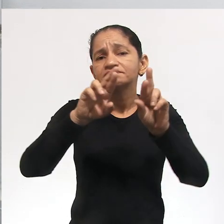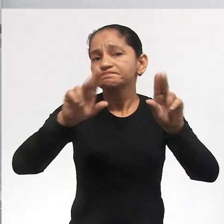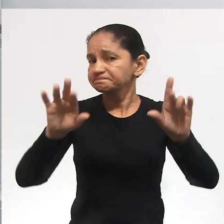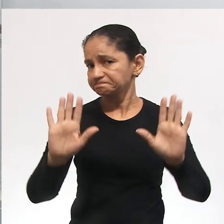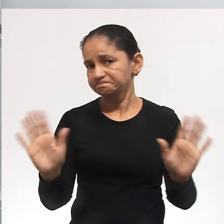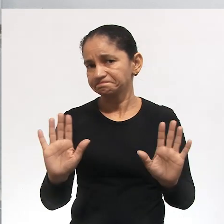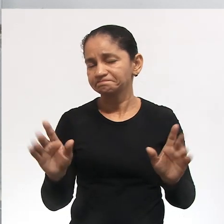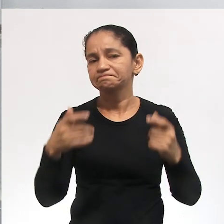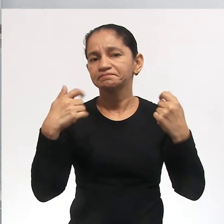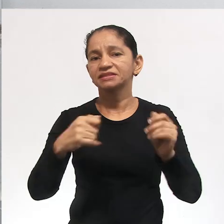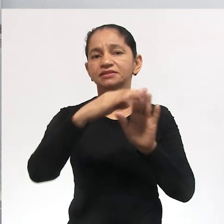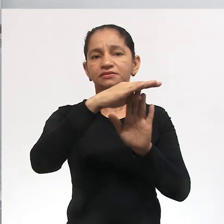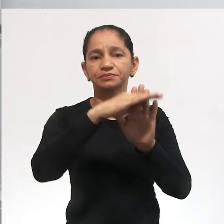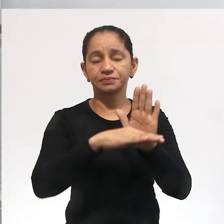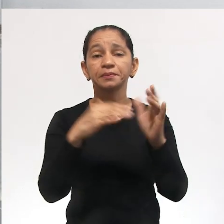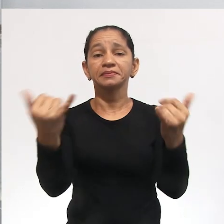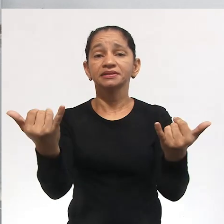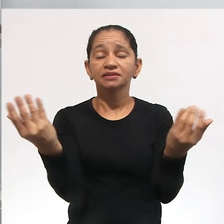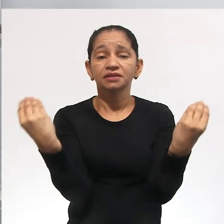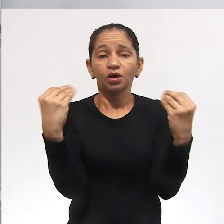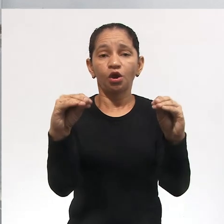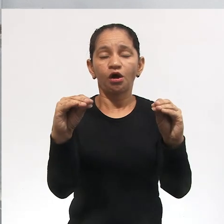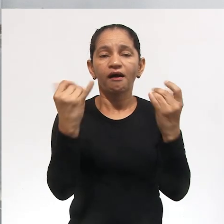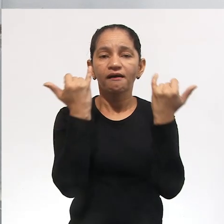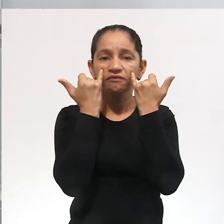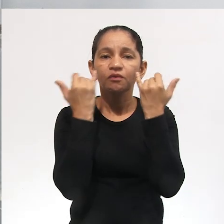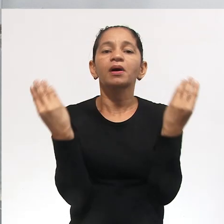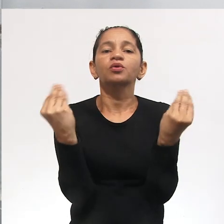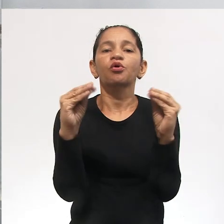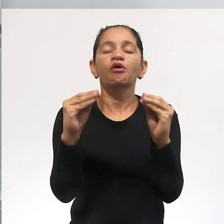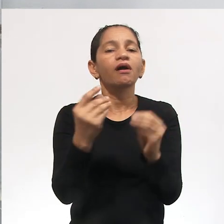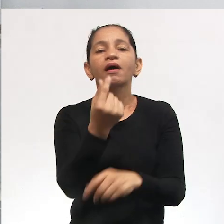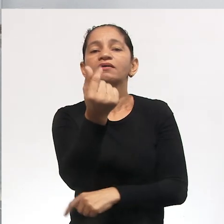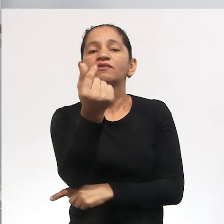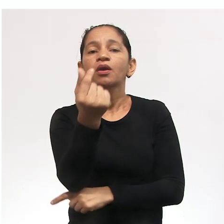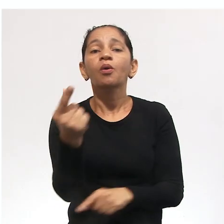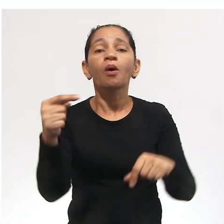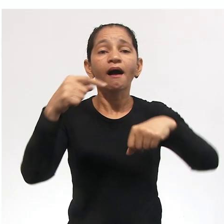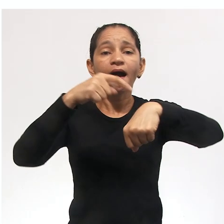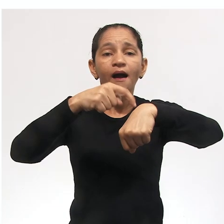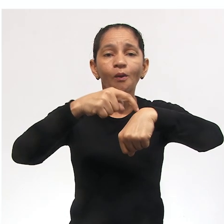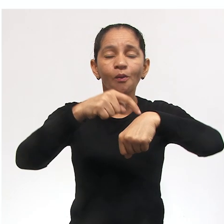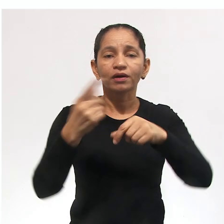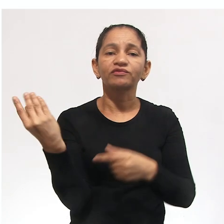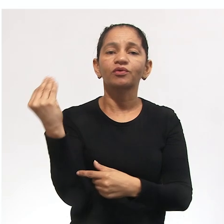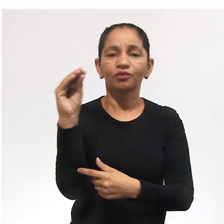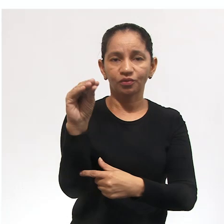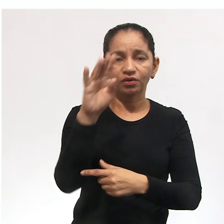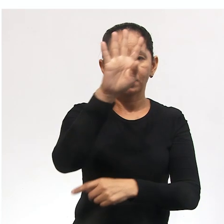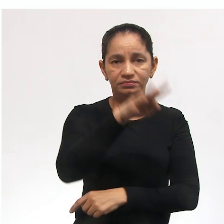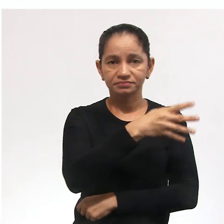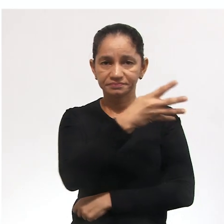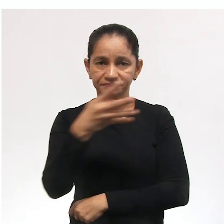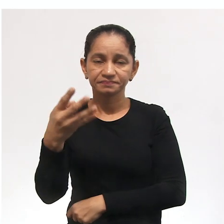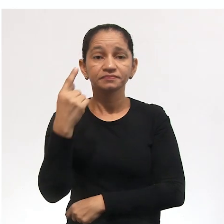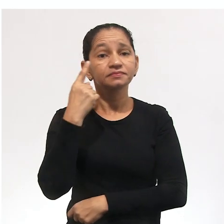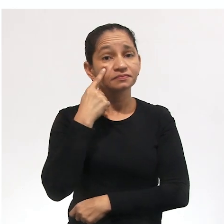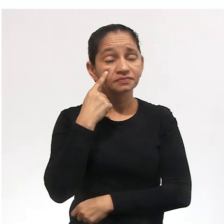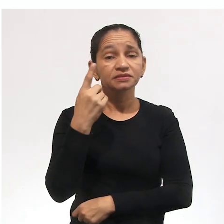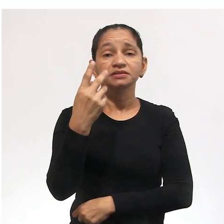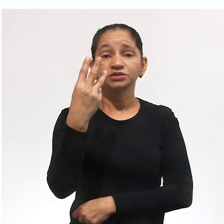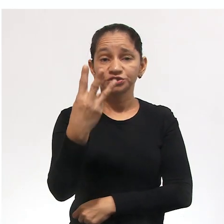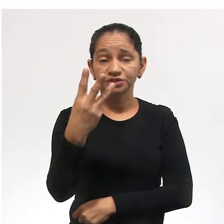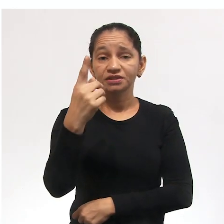ser informado pela contabilidade. E é o que está acontecendo aqui agora. Ó. Despesa com depreciação. Em 31 de dezembro, a empresa registrou